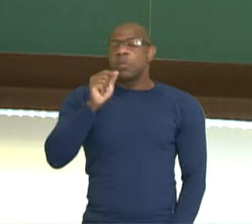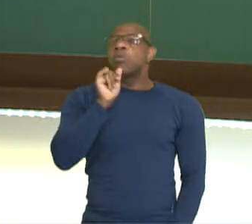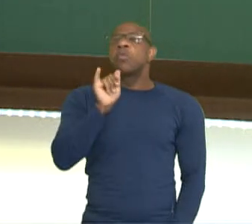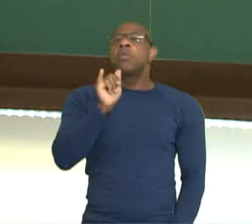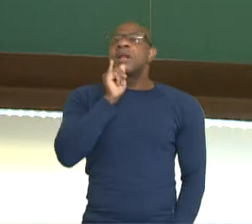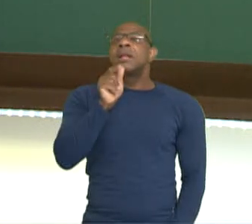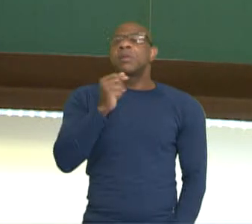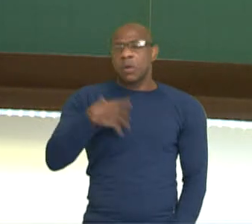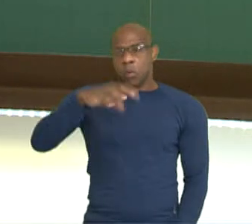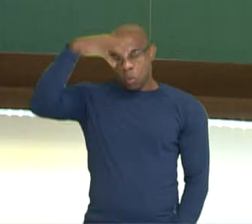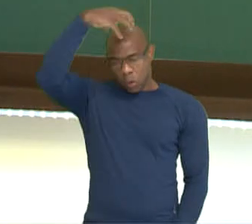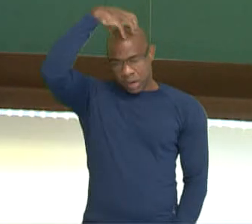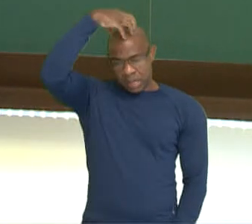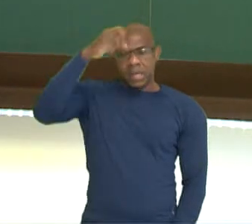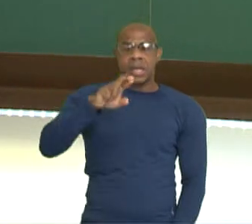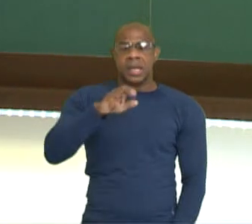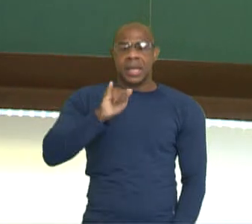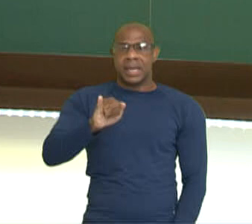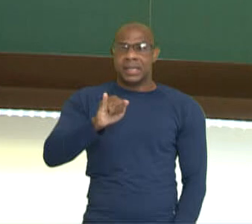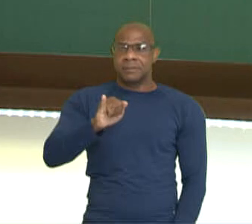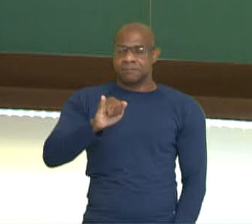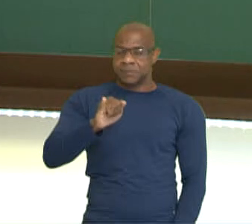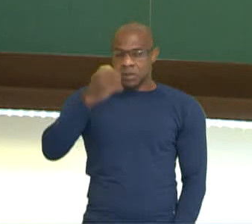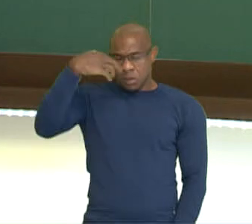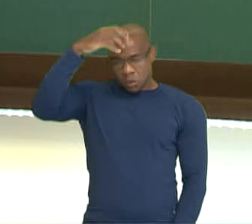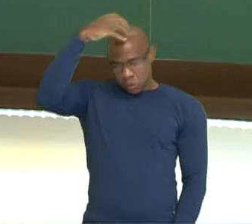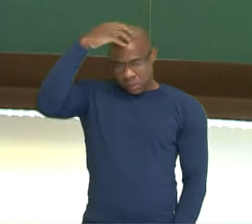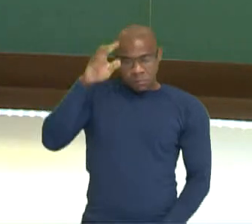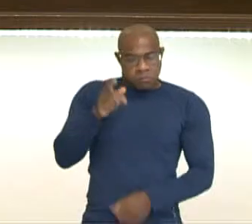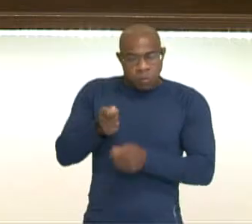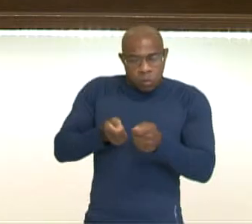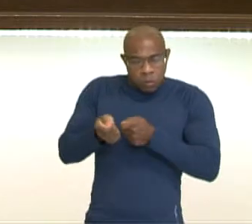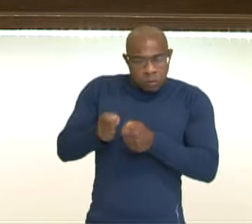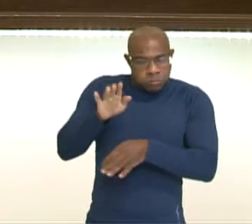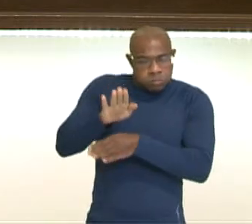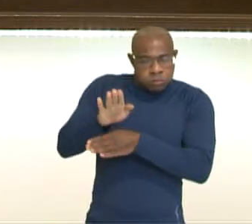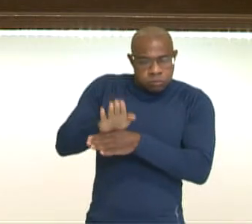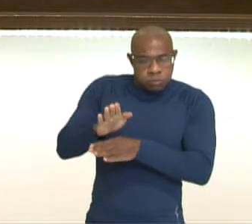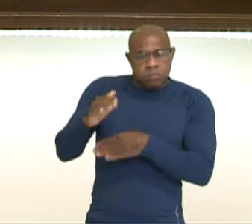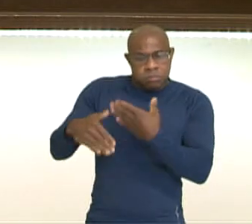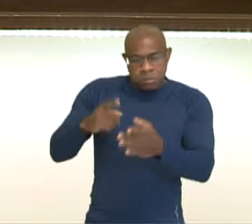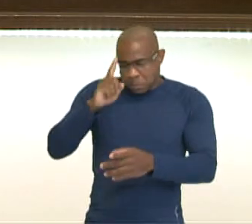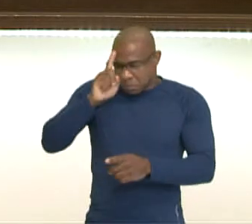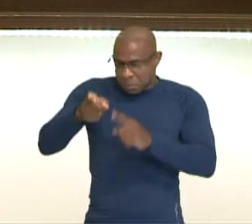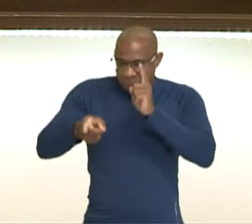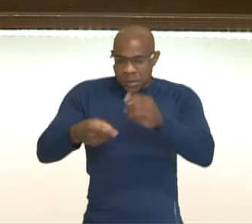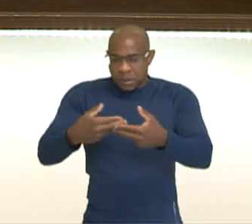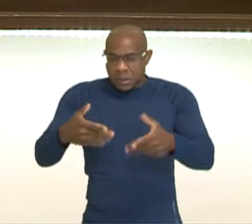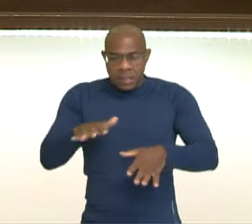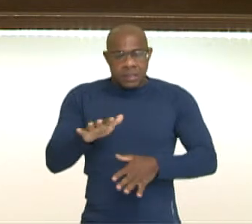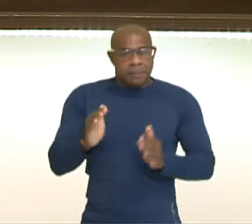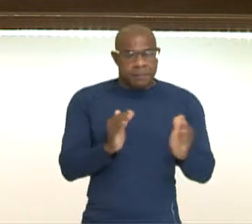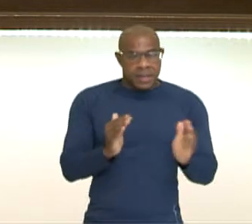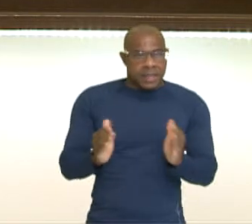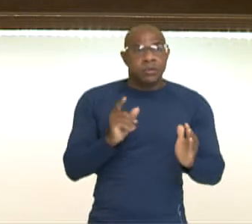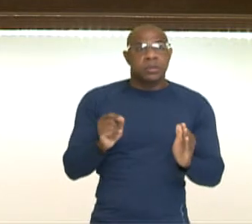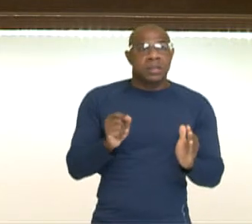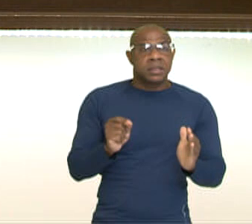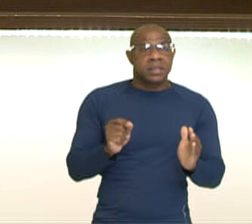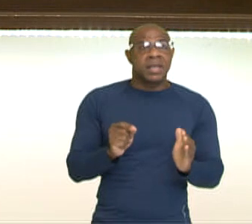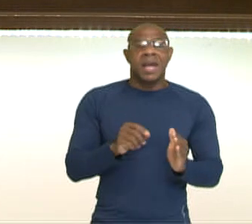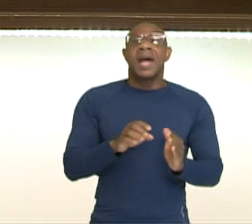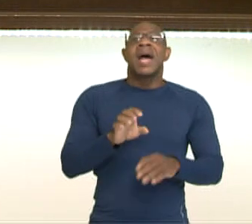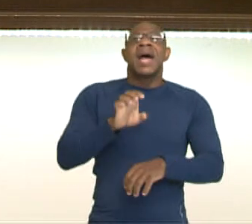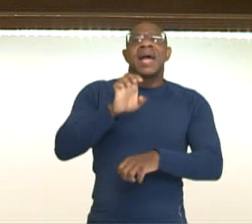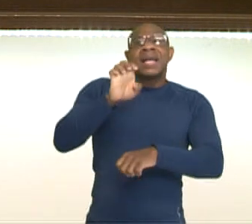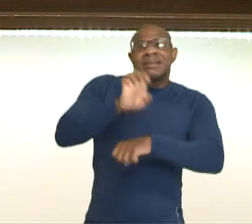nós tínhamos um controle absoluto, organizado e fiel em cima de uma pessoa. Este período nós chamamos de Estado